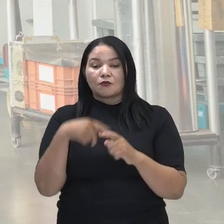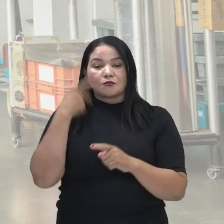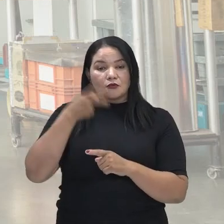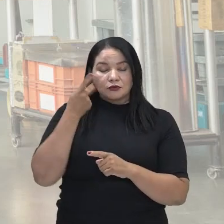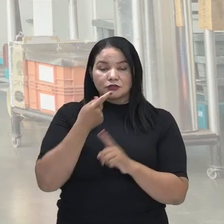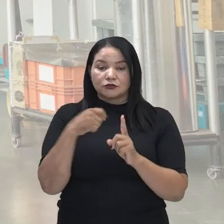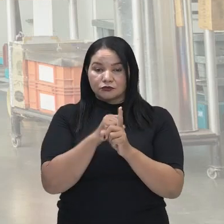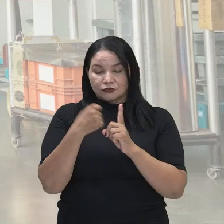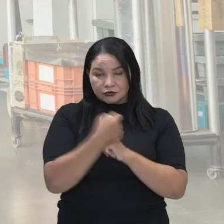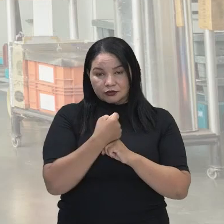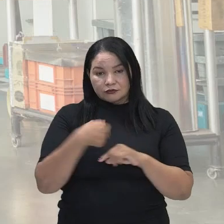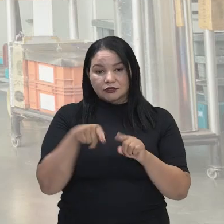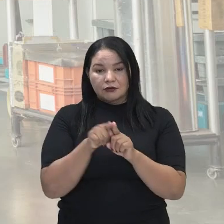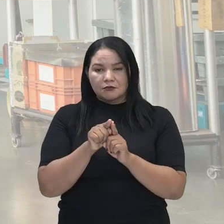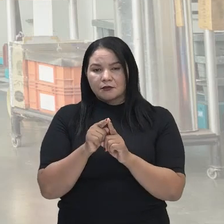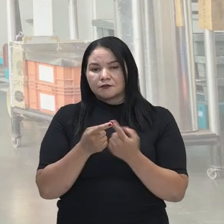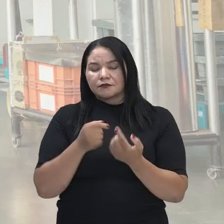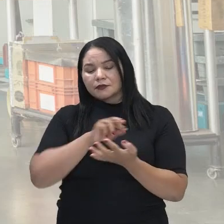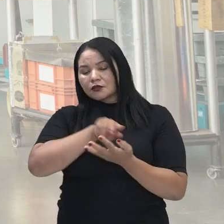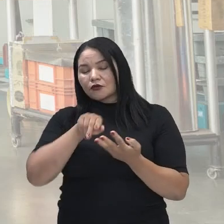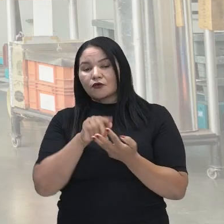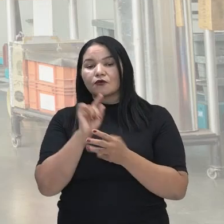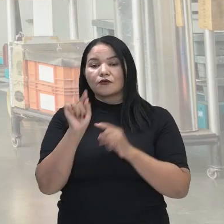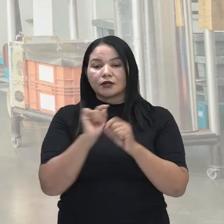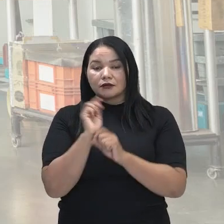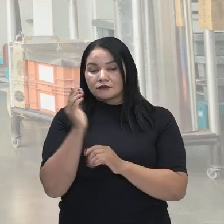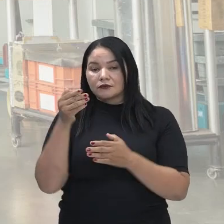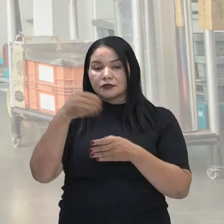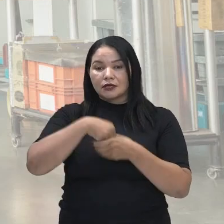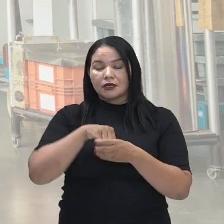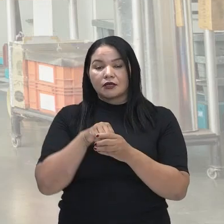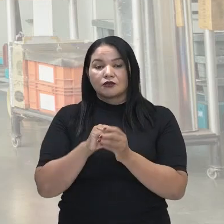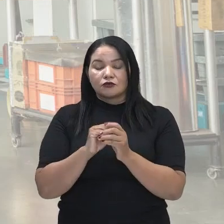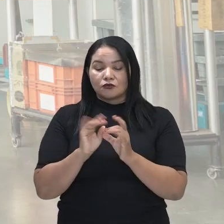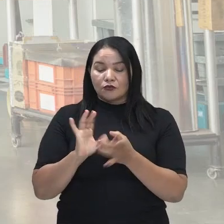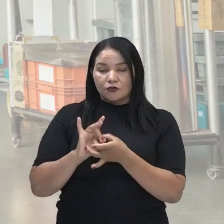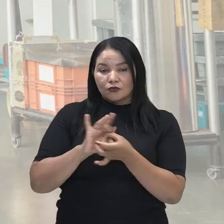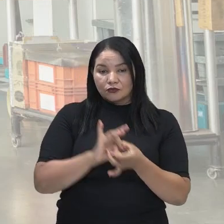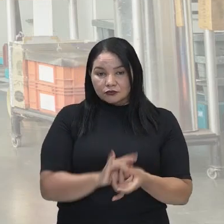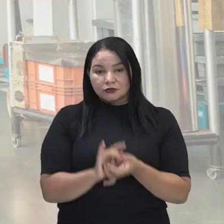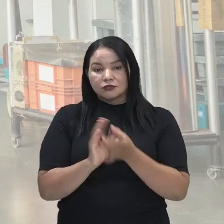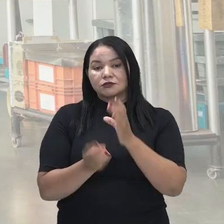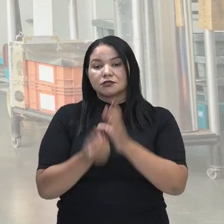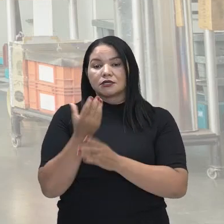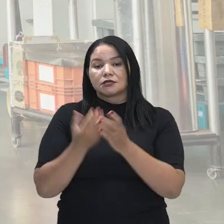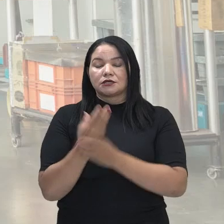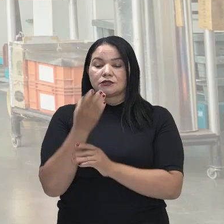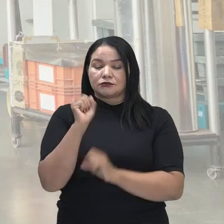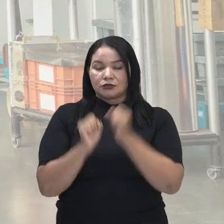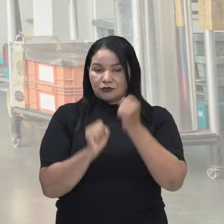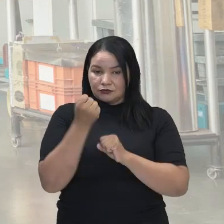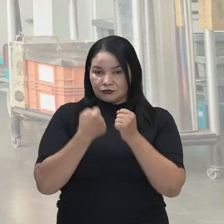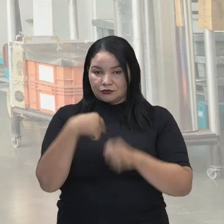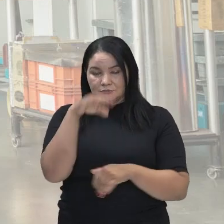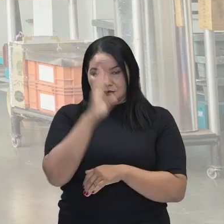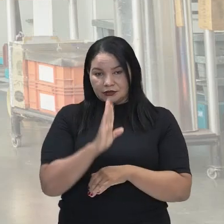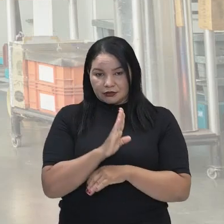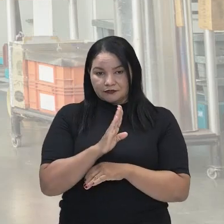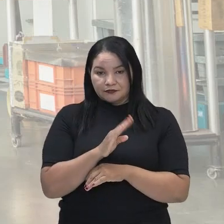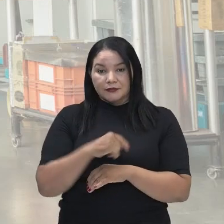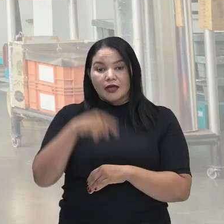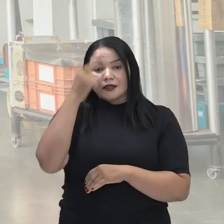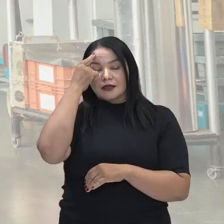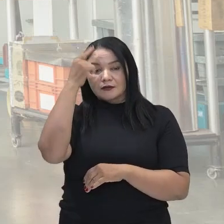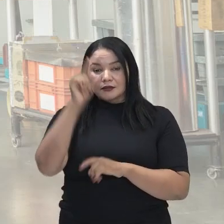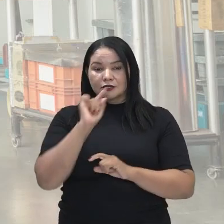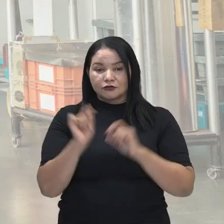esses fatores vão estar inseridos no contexto da formação da indústria brasileira. Lembrando que